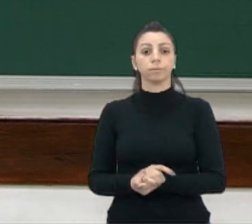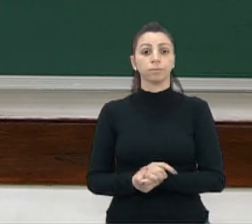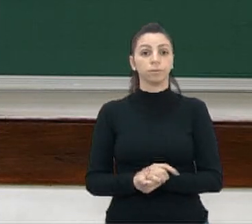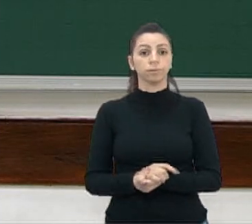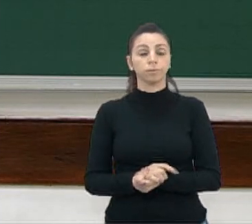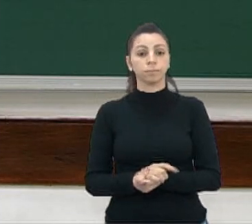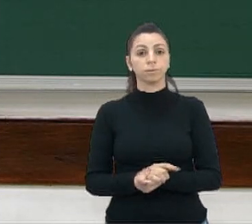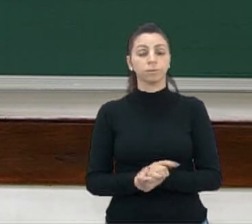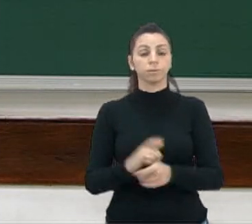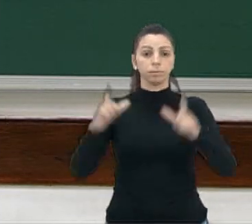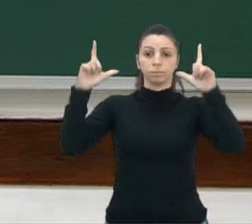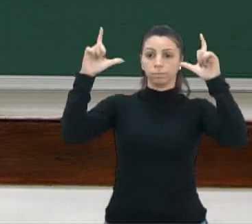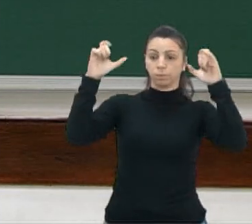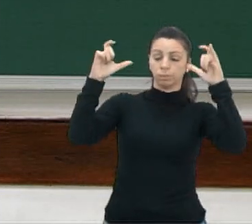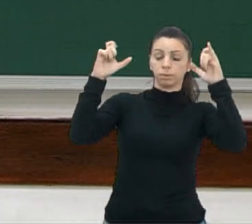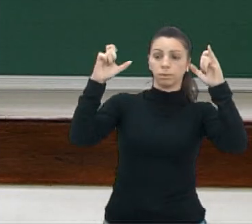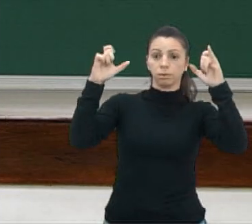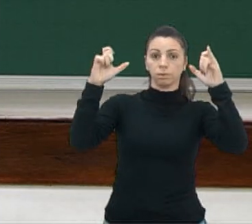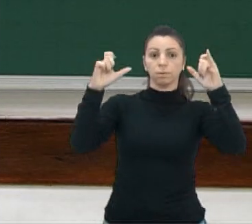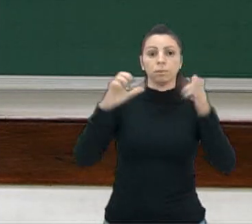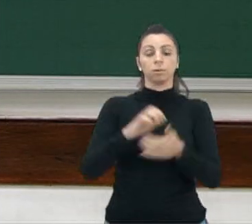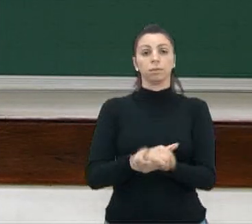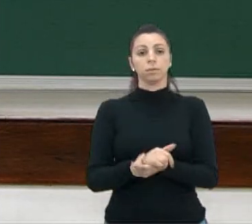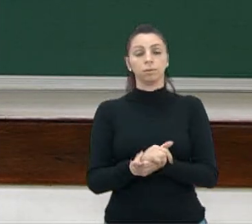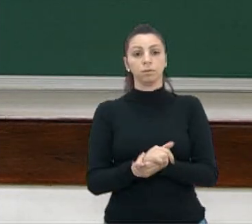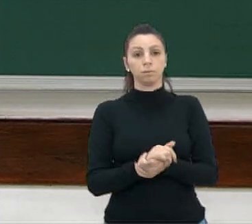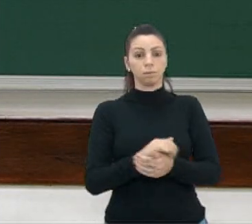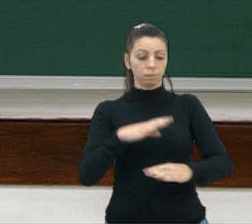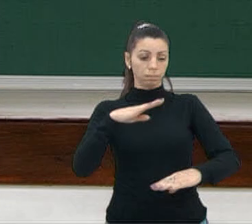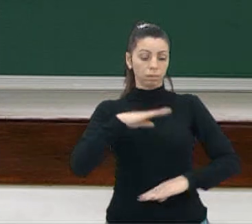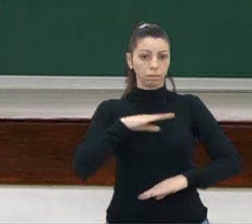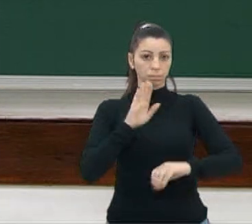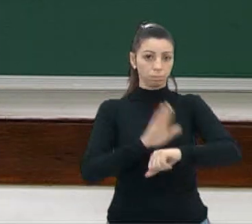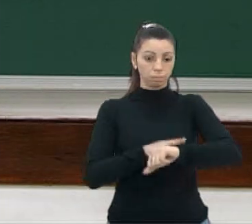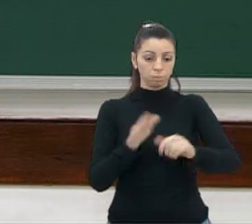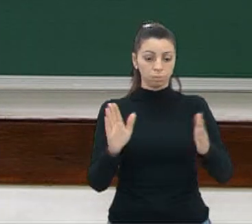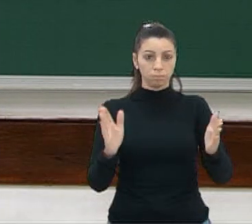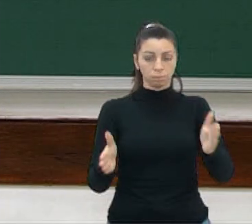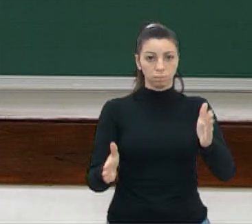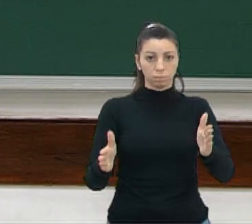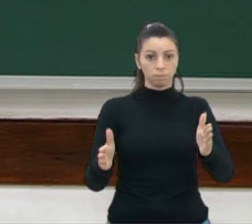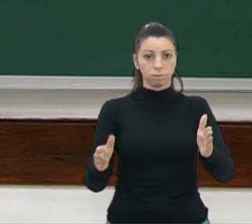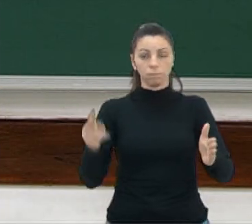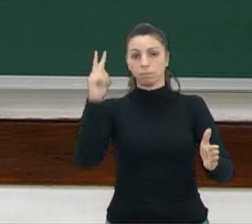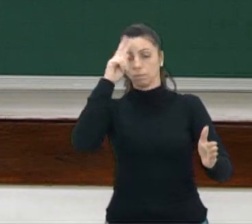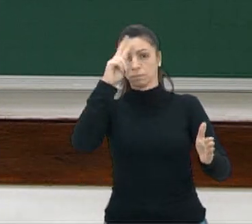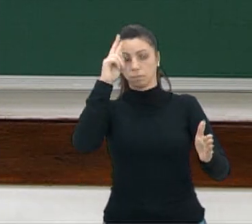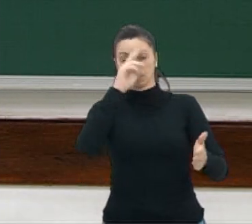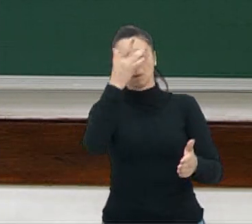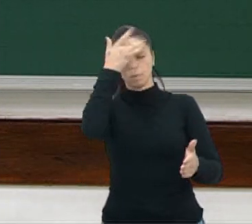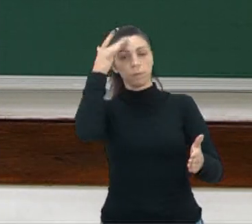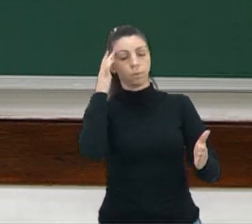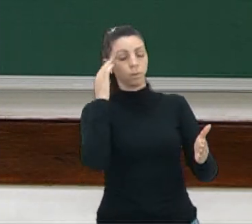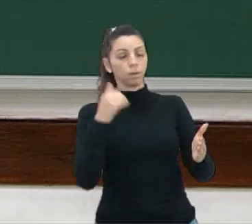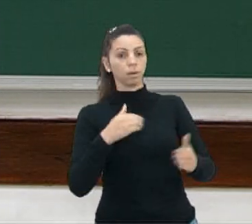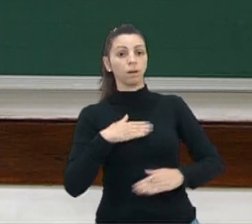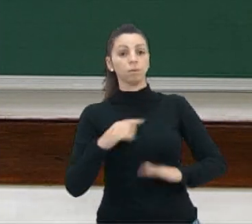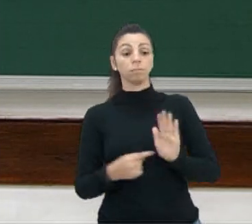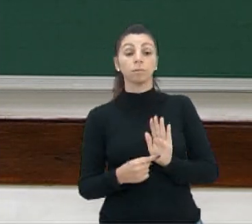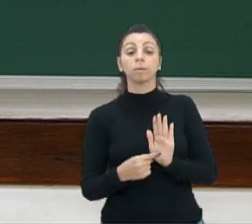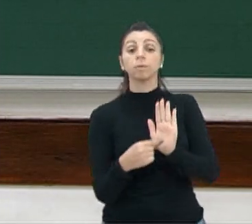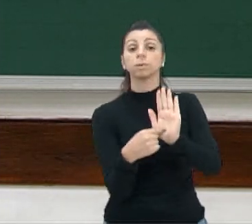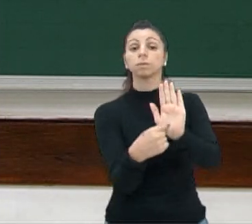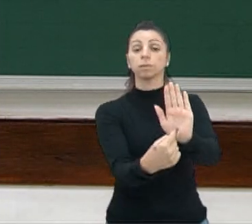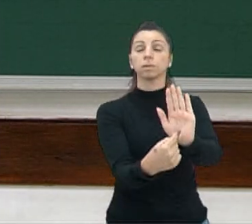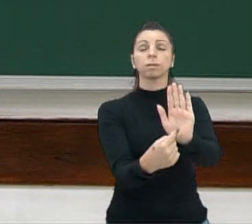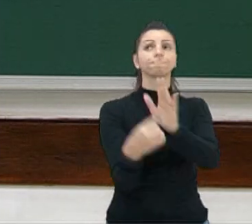um retrato, um instantâneo de algum momento específico da história em que esse artista quer mostrar,